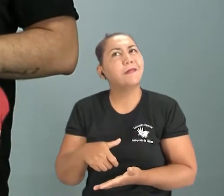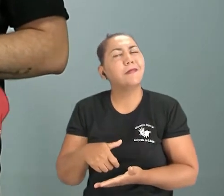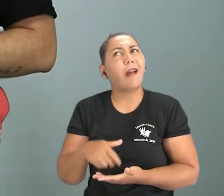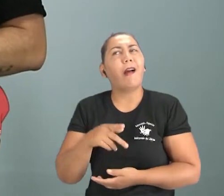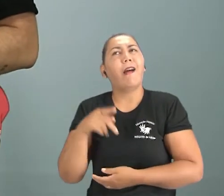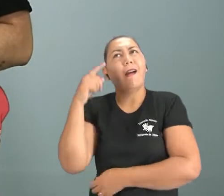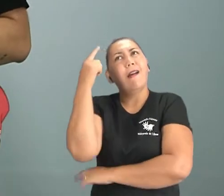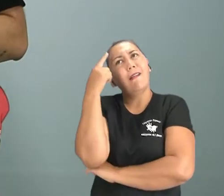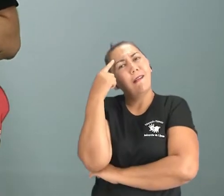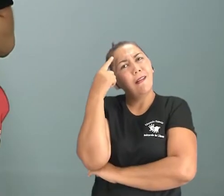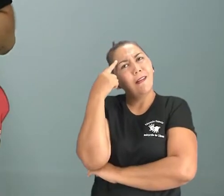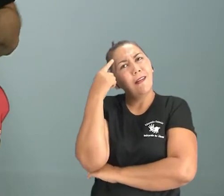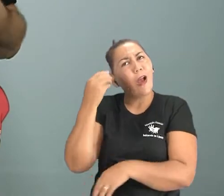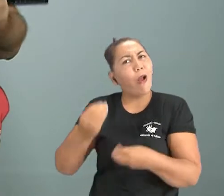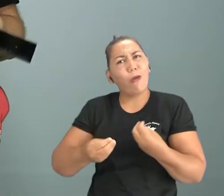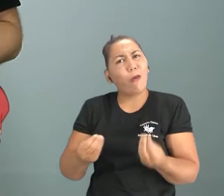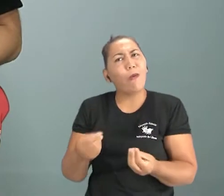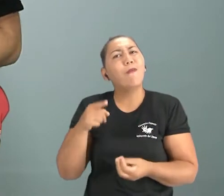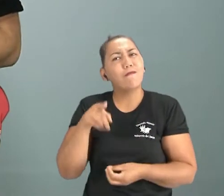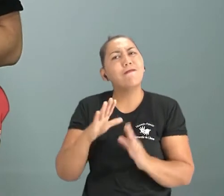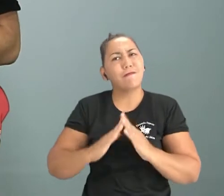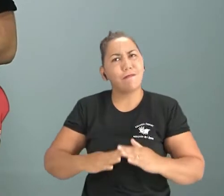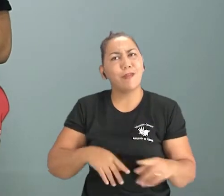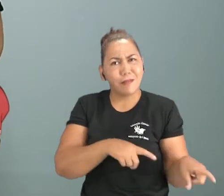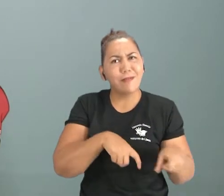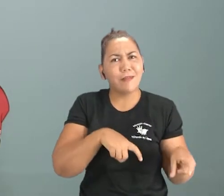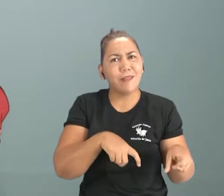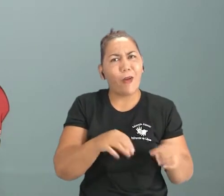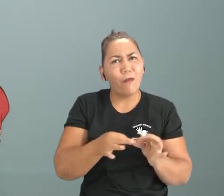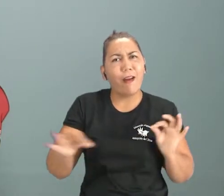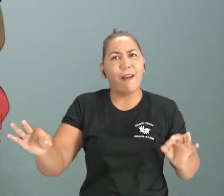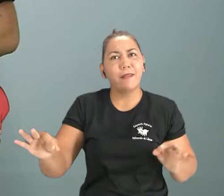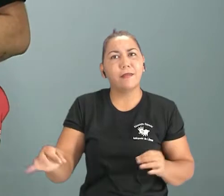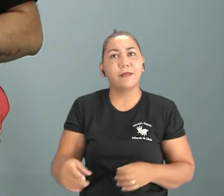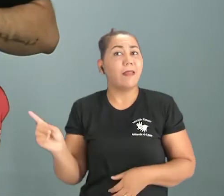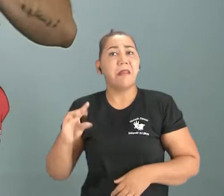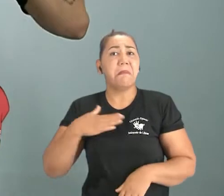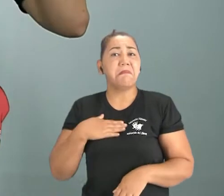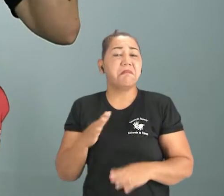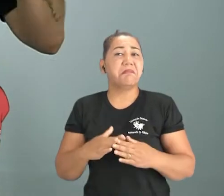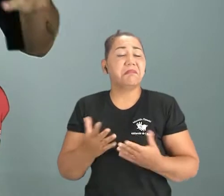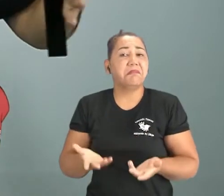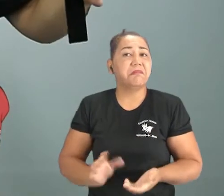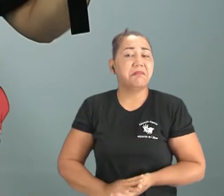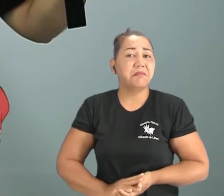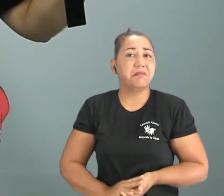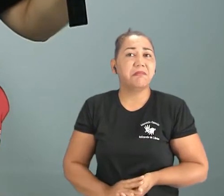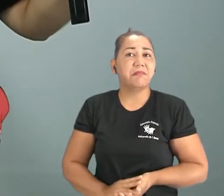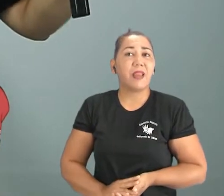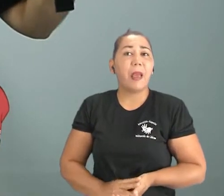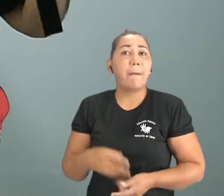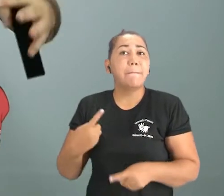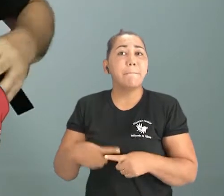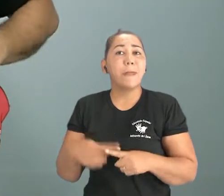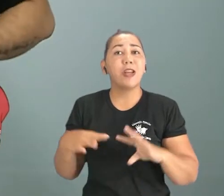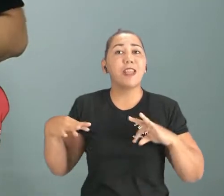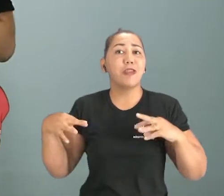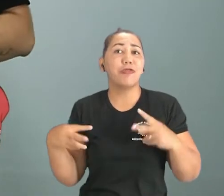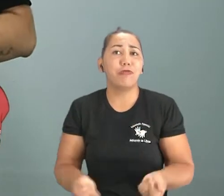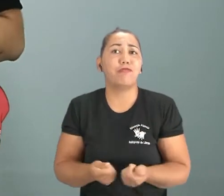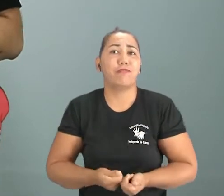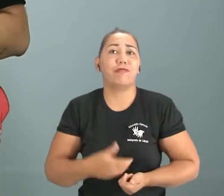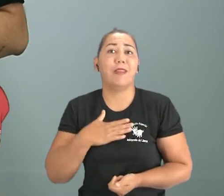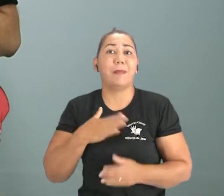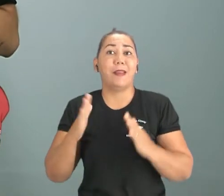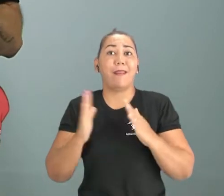como você mora na zona rural você mora no lugar afastado é isso não vou lá na minha casa porque tudo lá na minha casa se